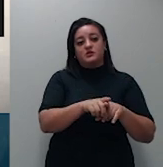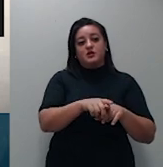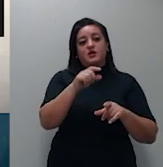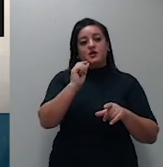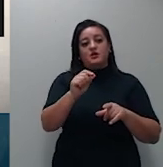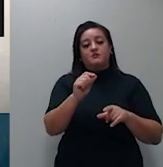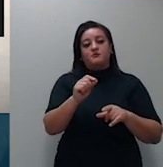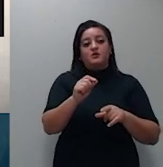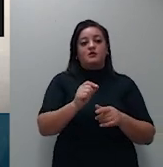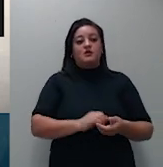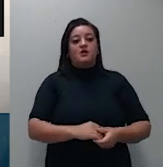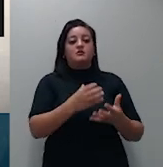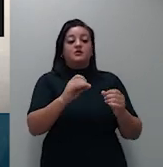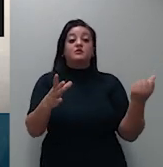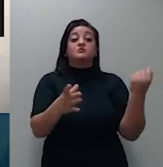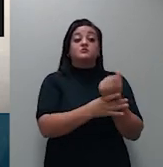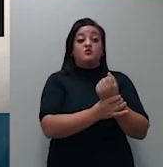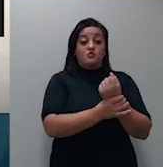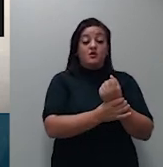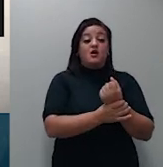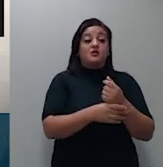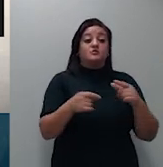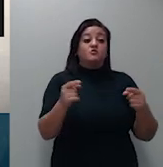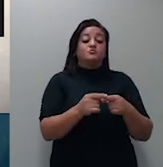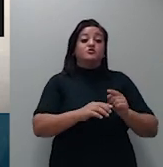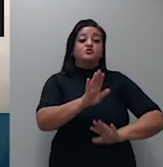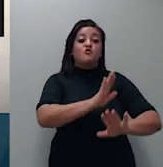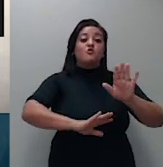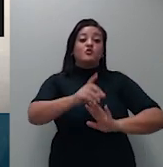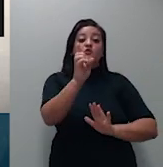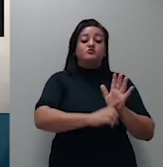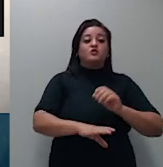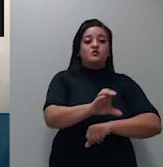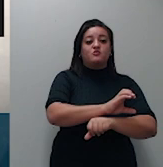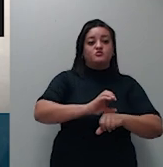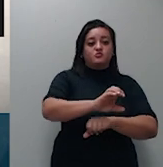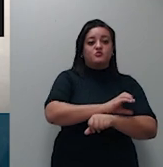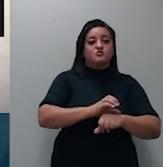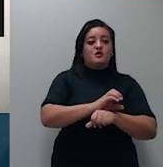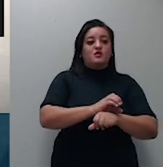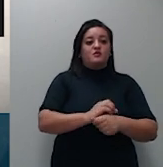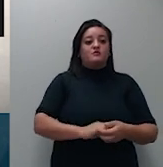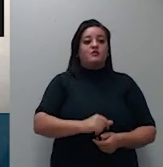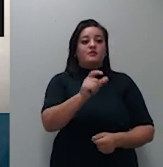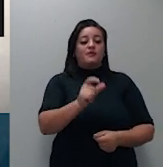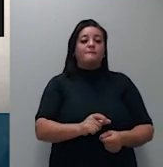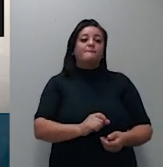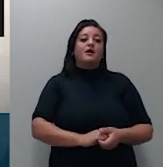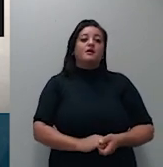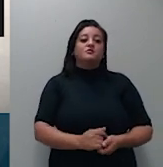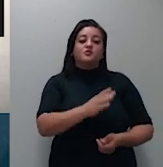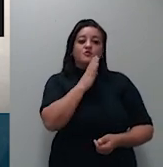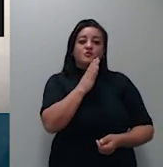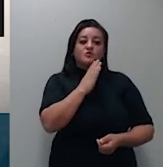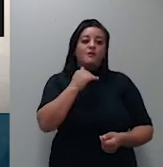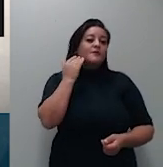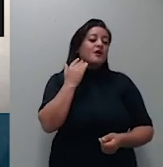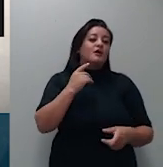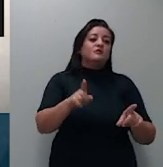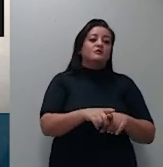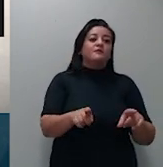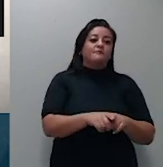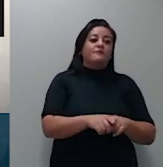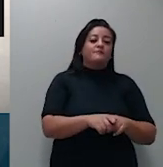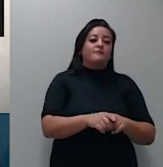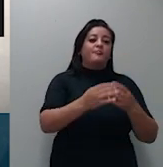a segurança a fim de resguardar o direito constitucional da recorrente ao sigilo bancário então das provimento